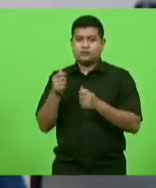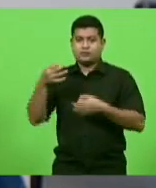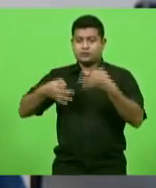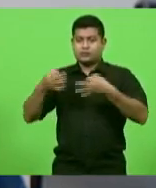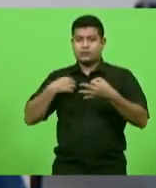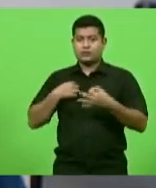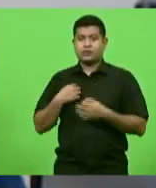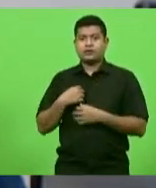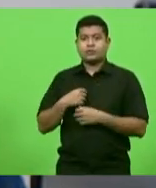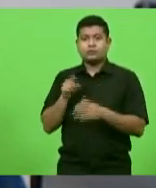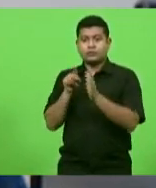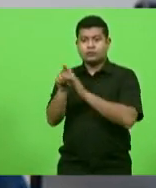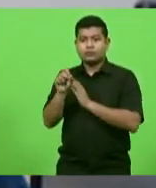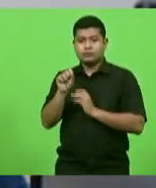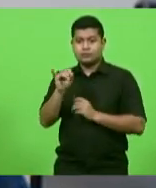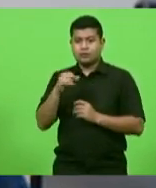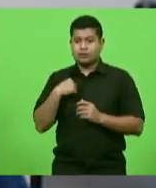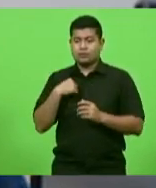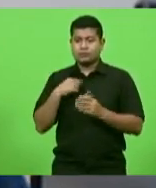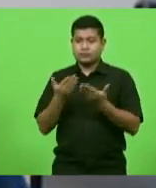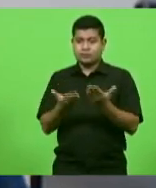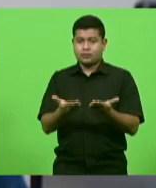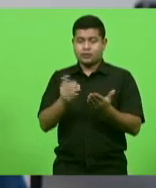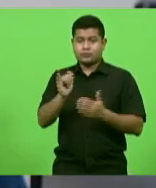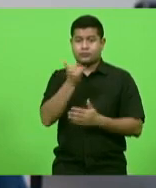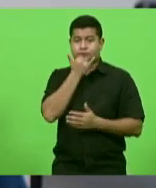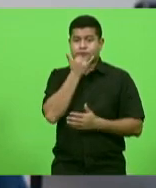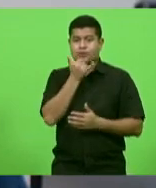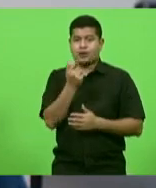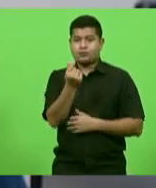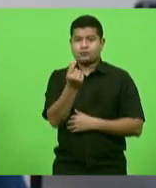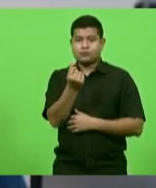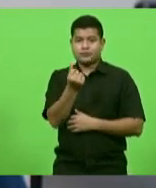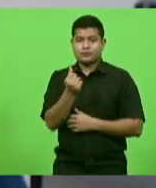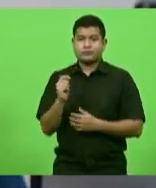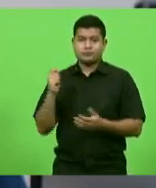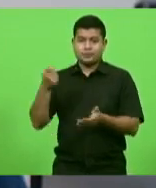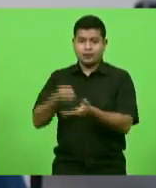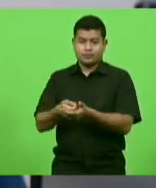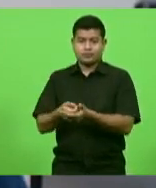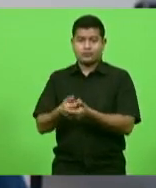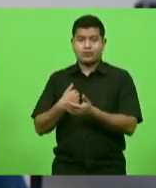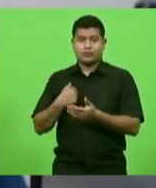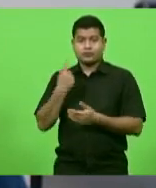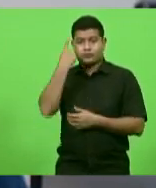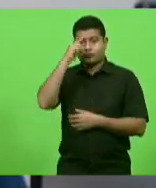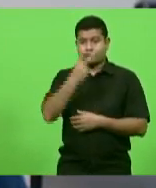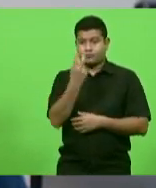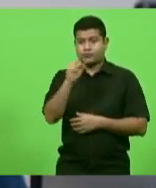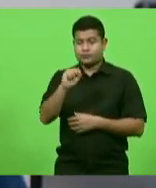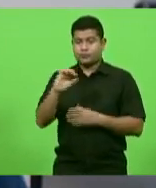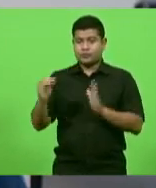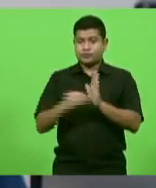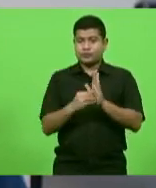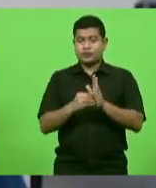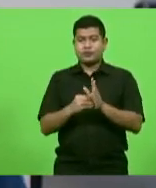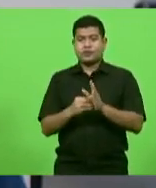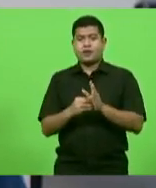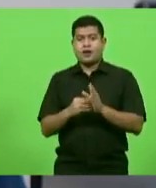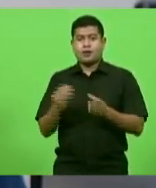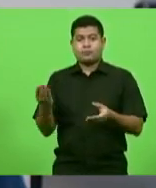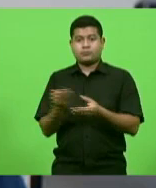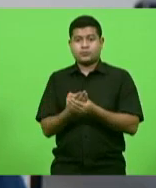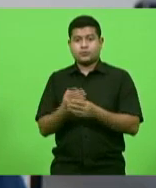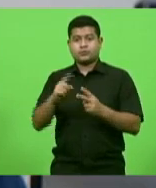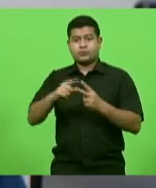fim de justificar o preço Oi gente e tal questionamento não tinha 28 de Março 2020 foram anexados ao processo administrativo